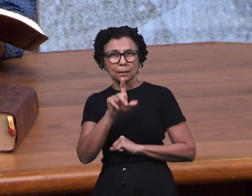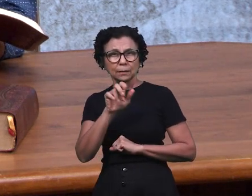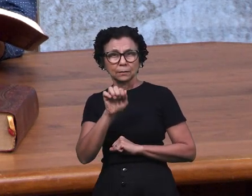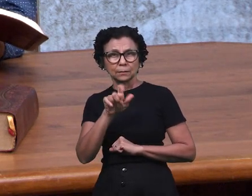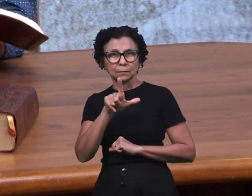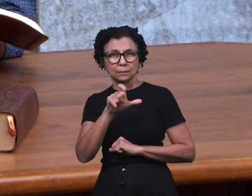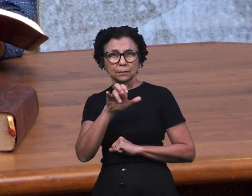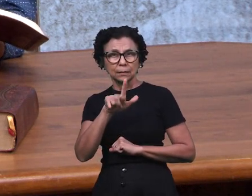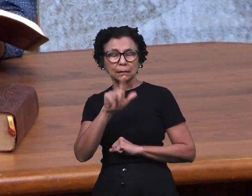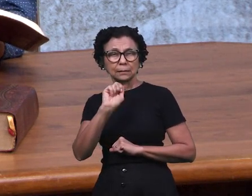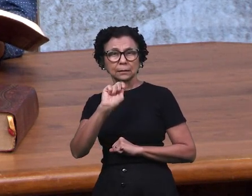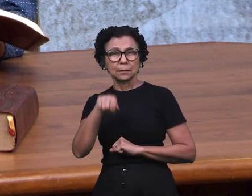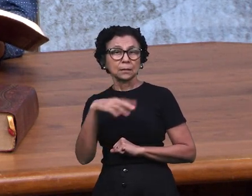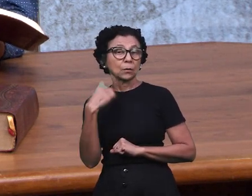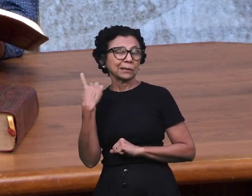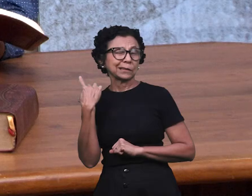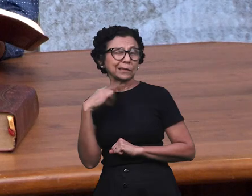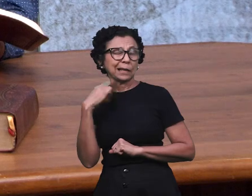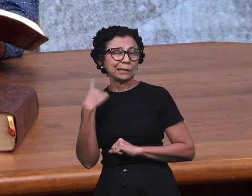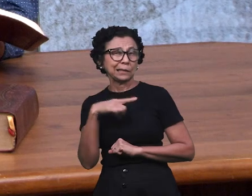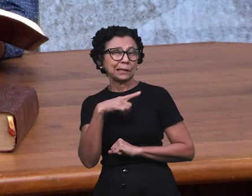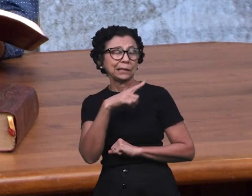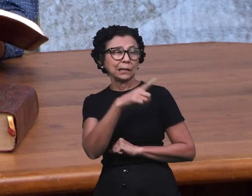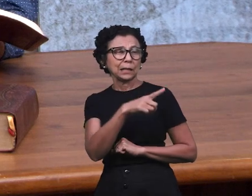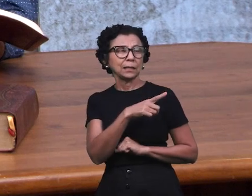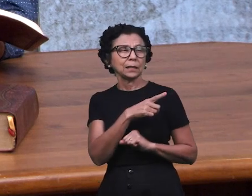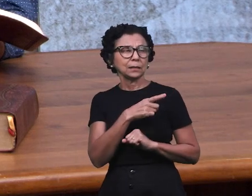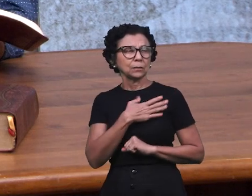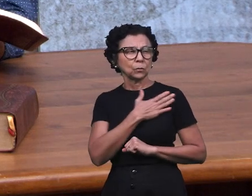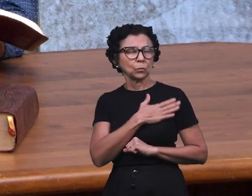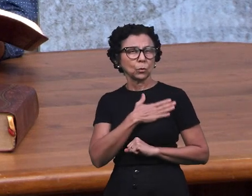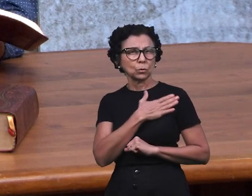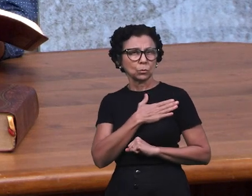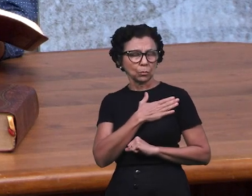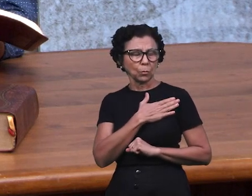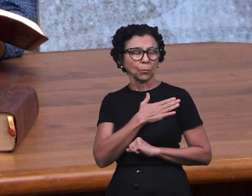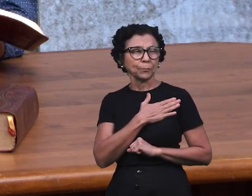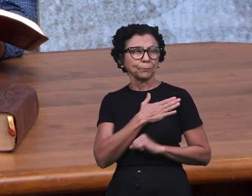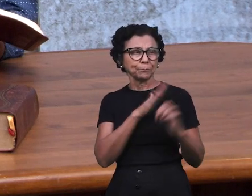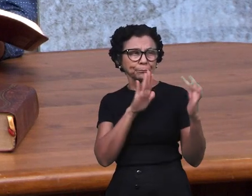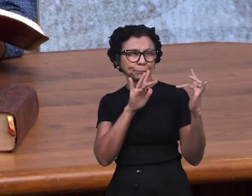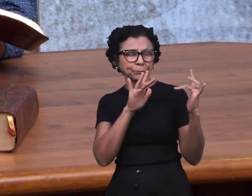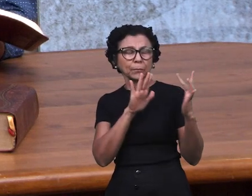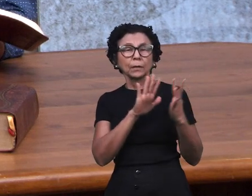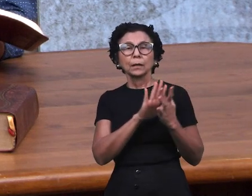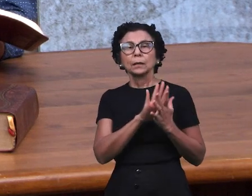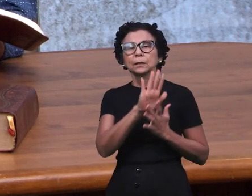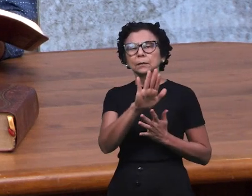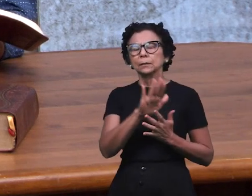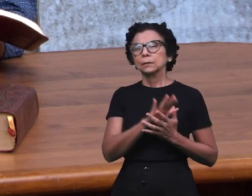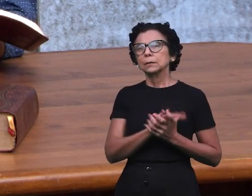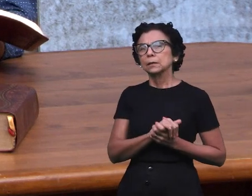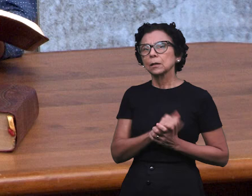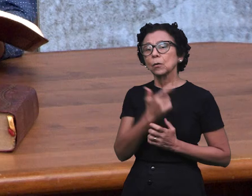Dalila. Então os príncipes dos filisteus subiram a ela e lhe